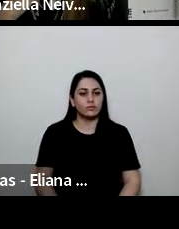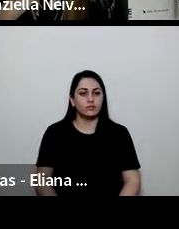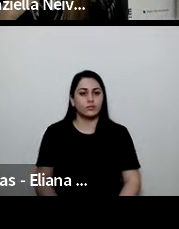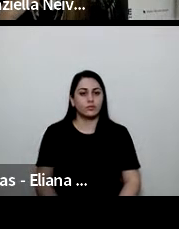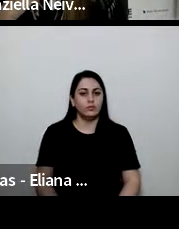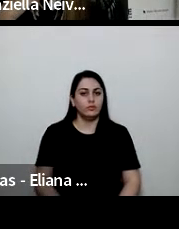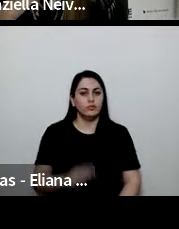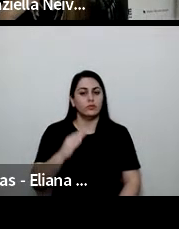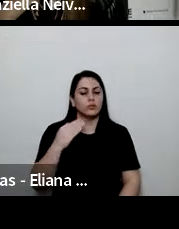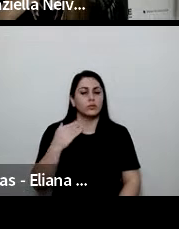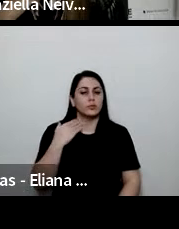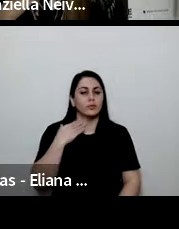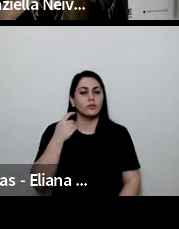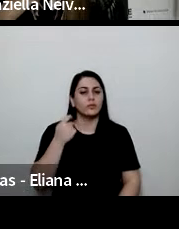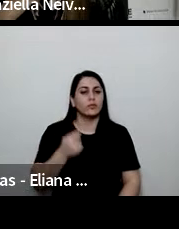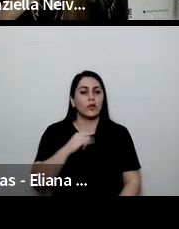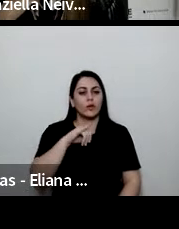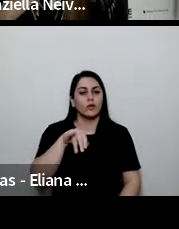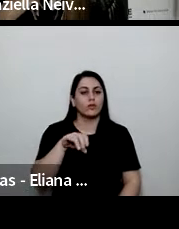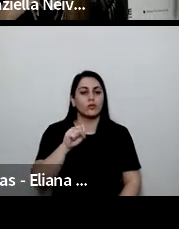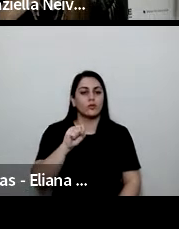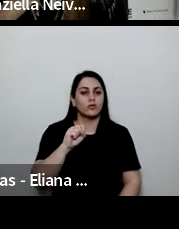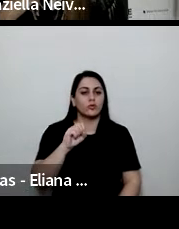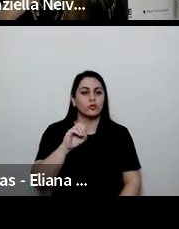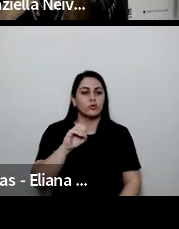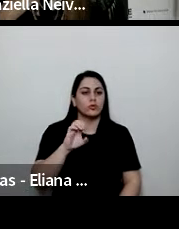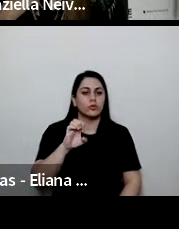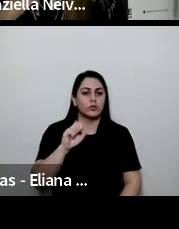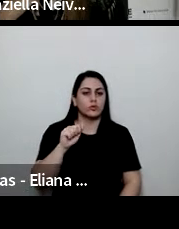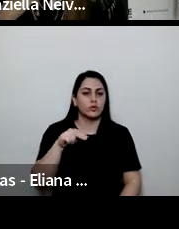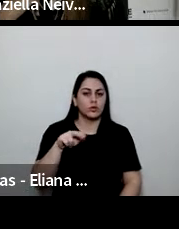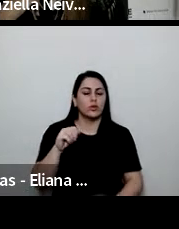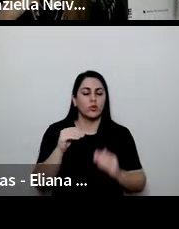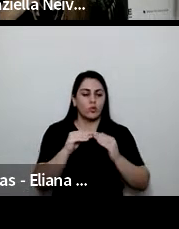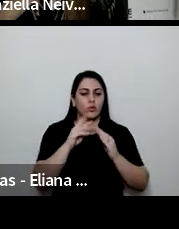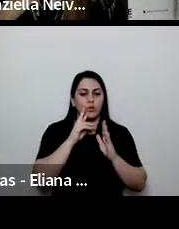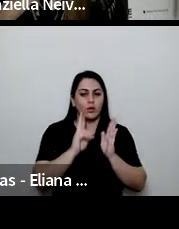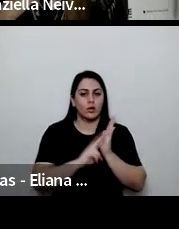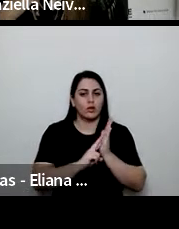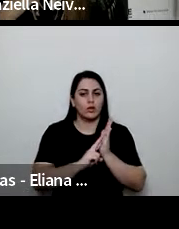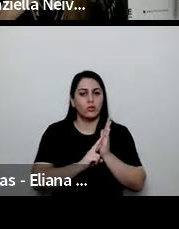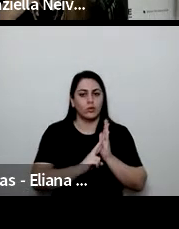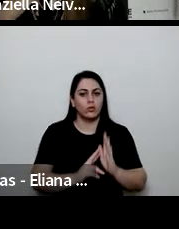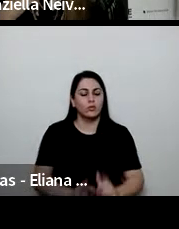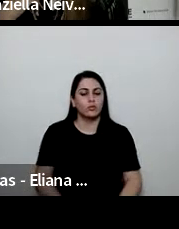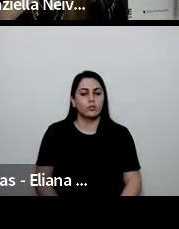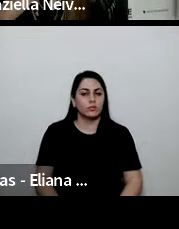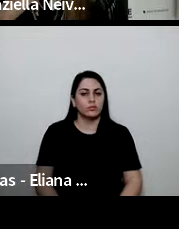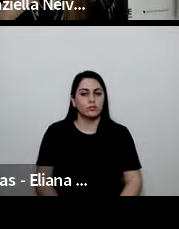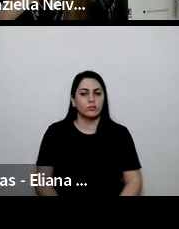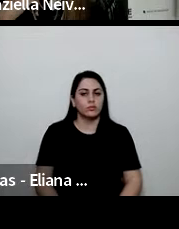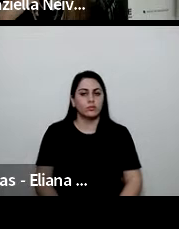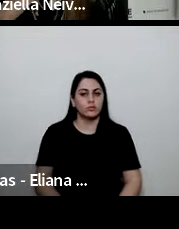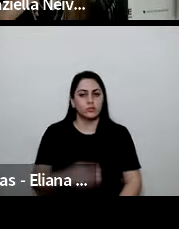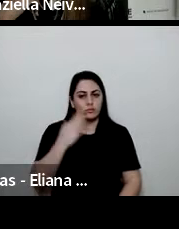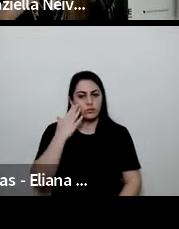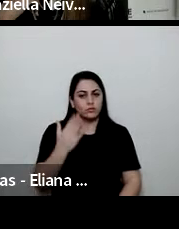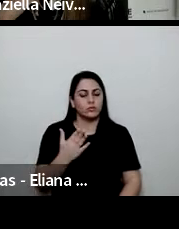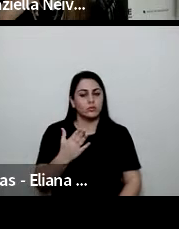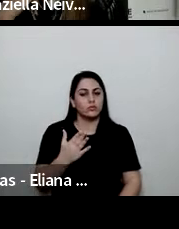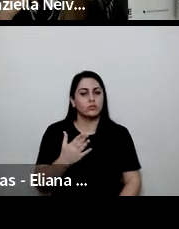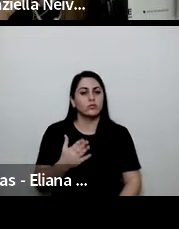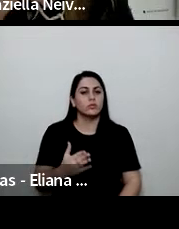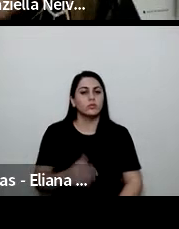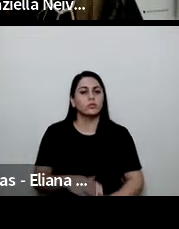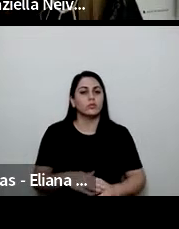volta a juíza Joseane Bezerra Eu também acompanho o relator senhora Presidente Obrigada depois como volta